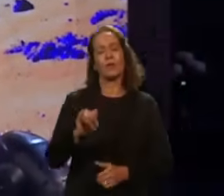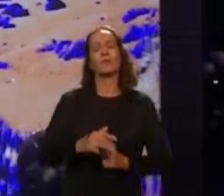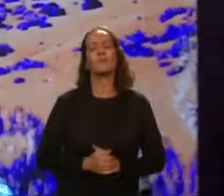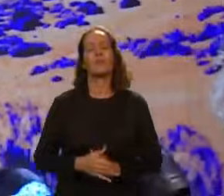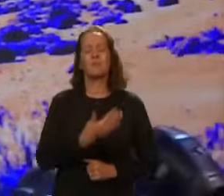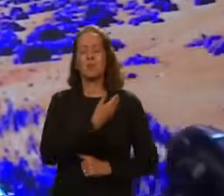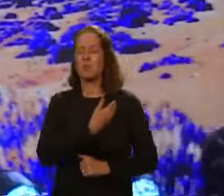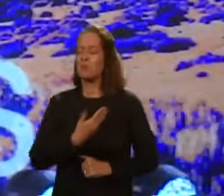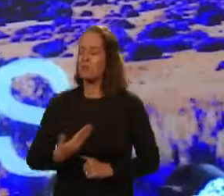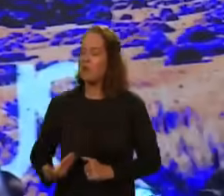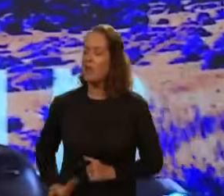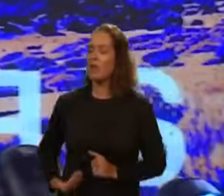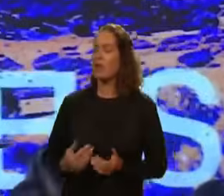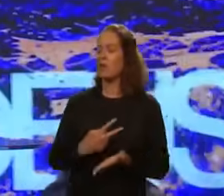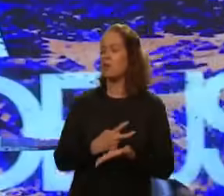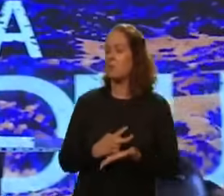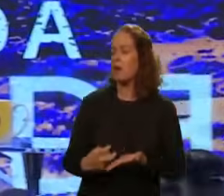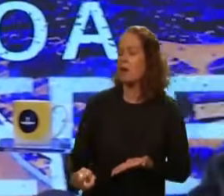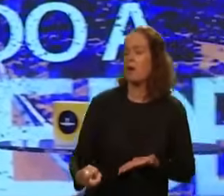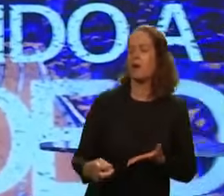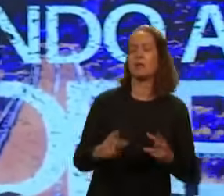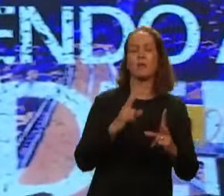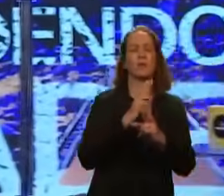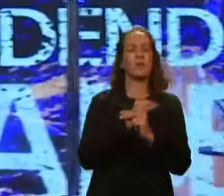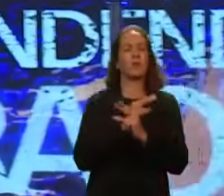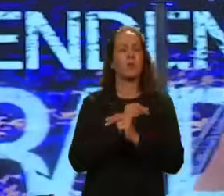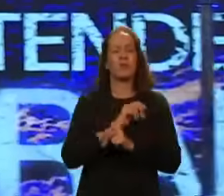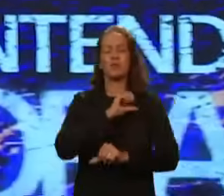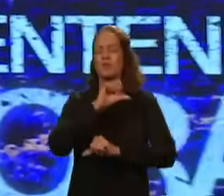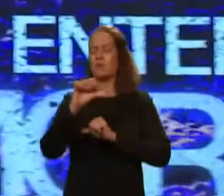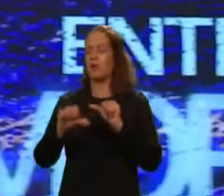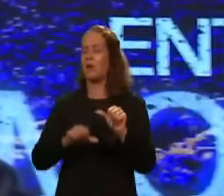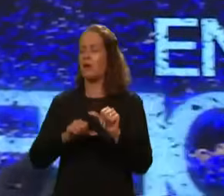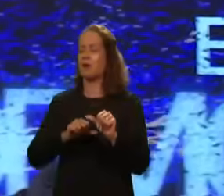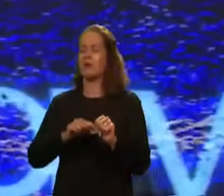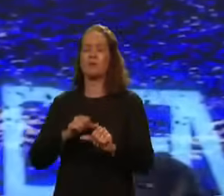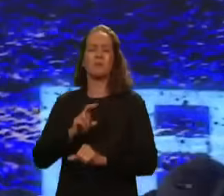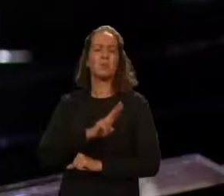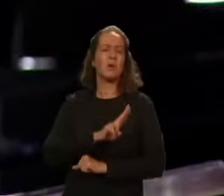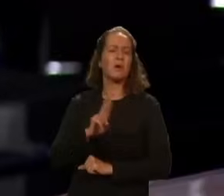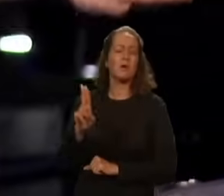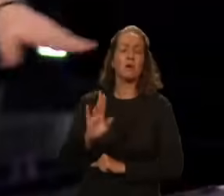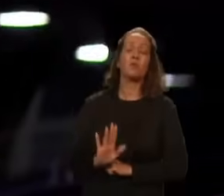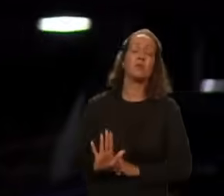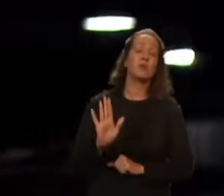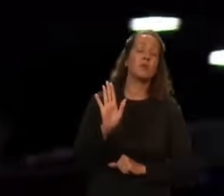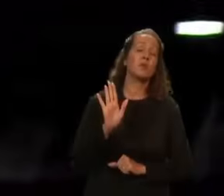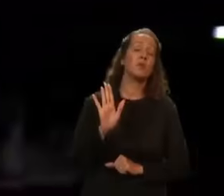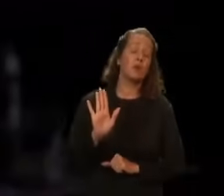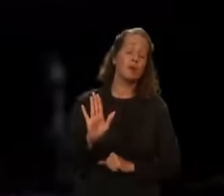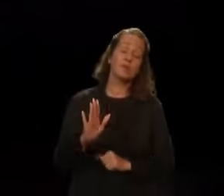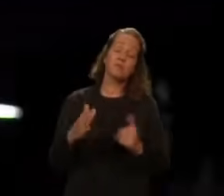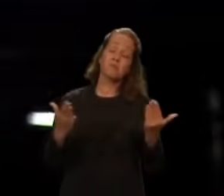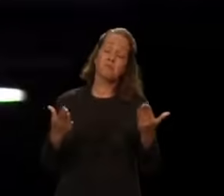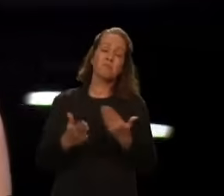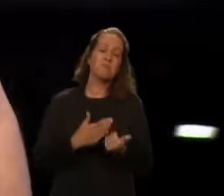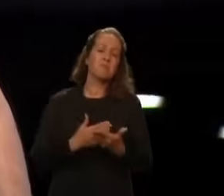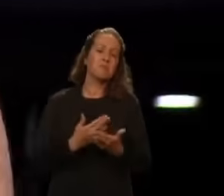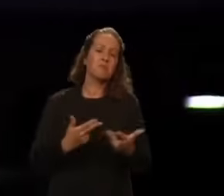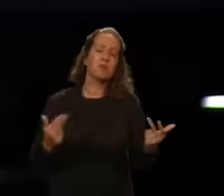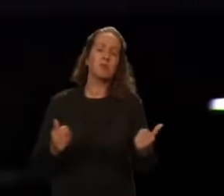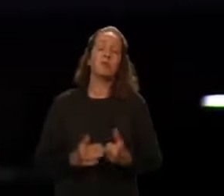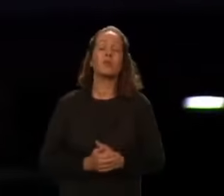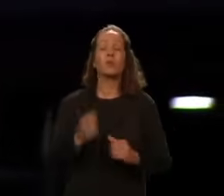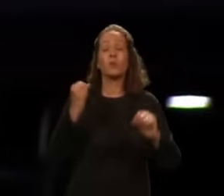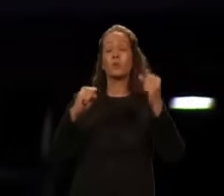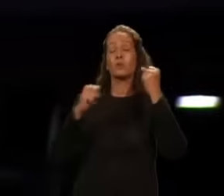governo, vir governo, pode tirar o Twitter, pôr o Twitter, pode ser o que for. Lá no céu, a Bíblia diz no Salmo